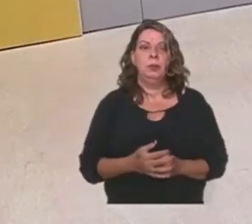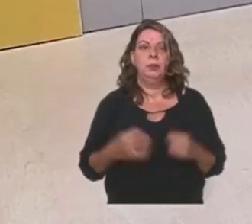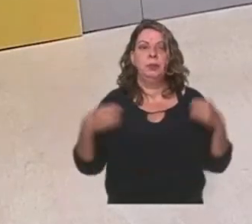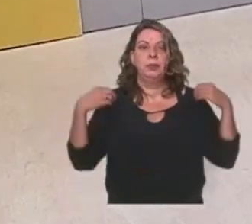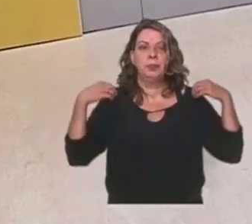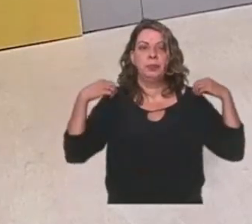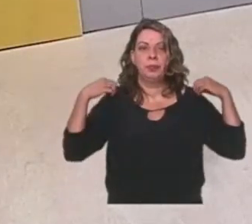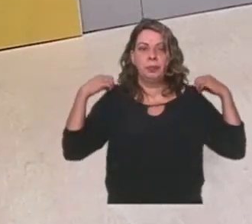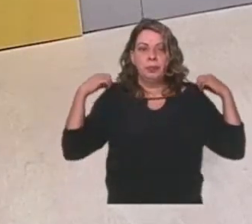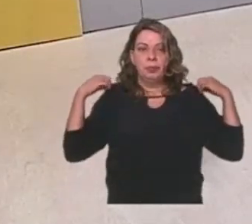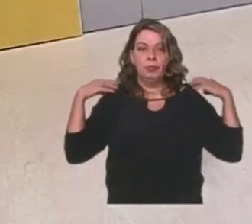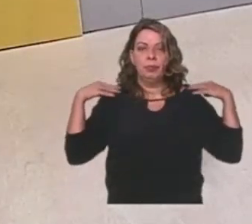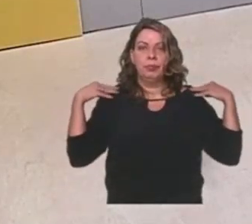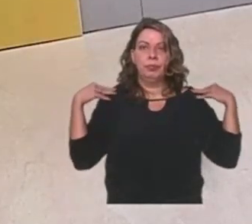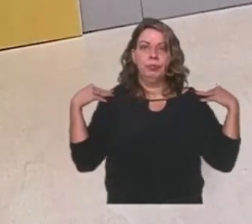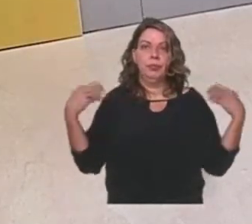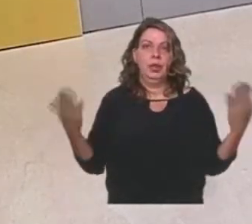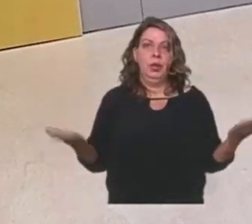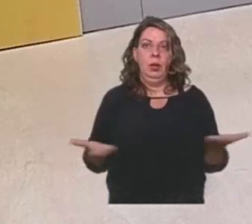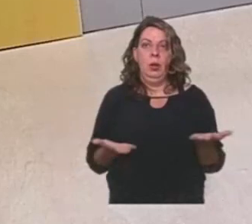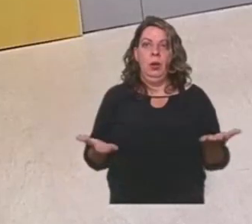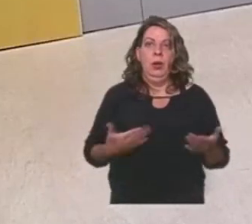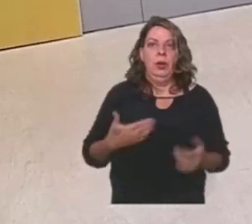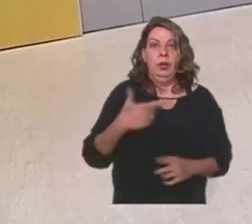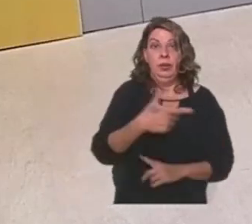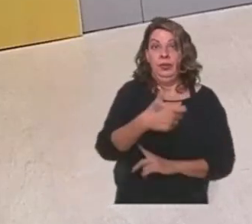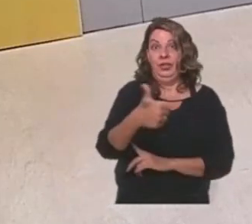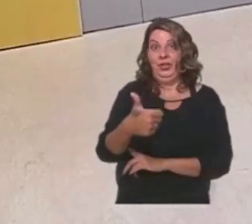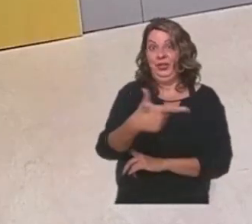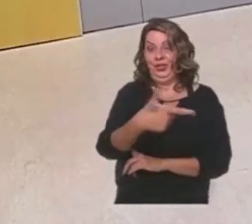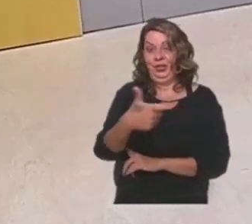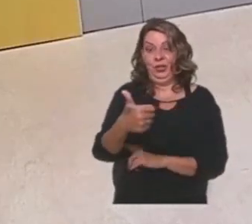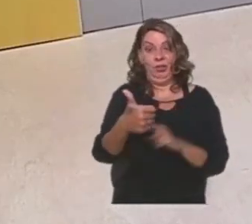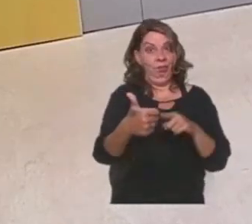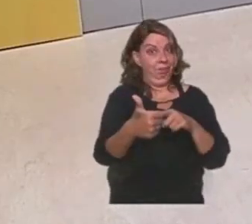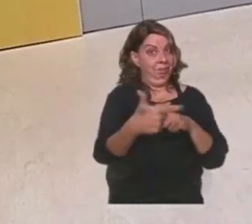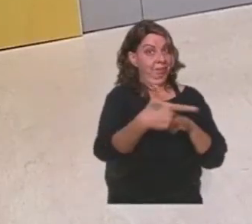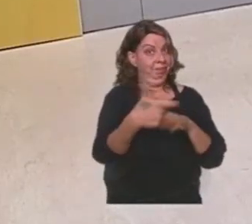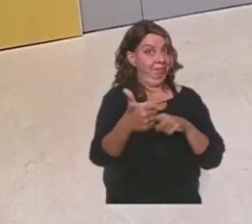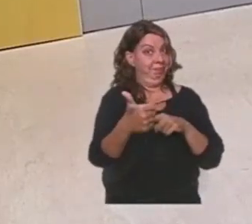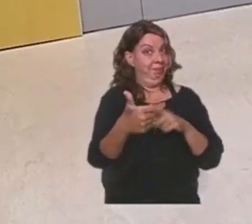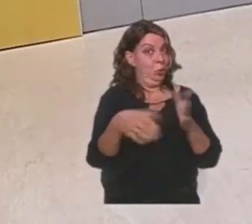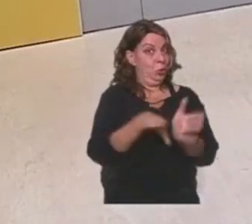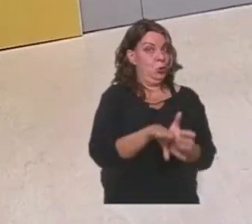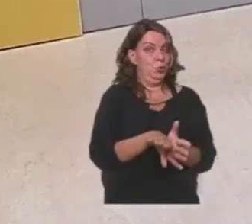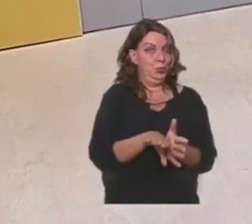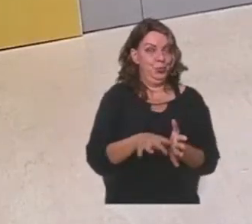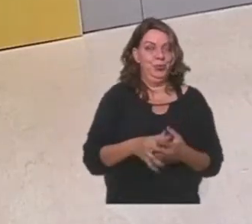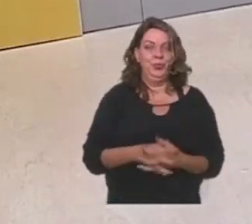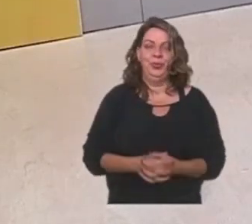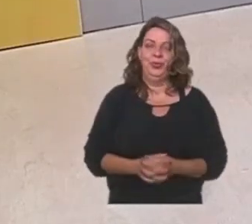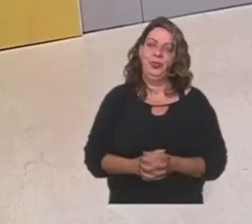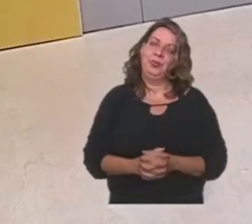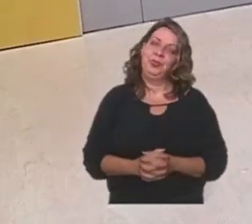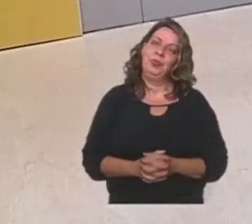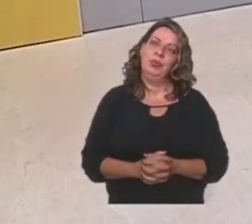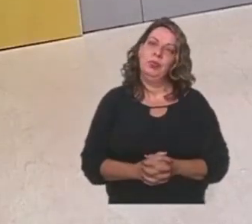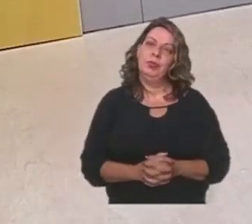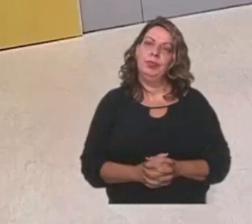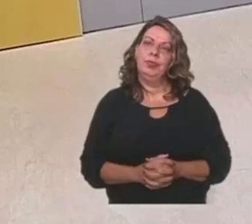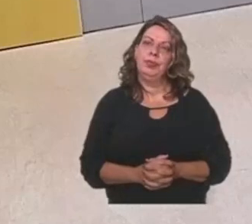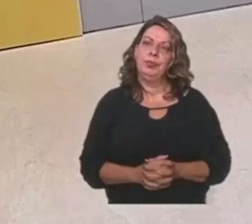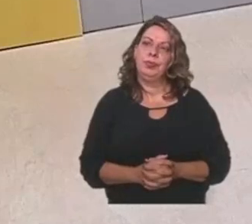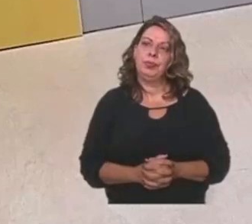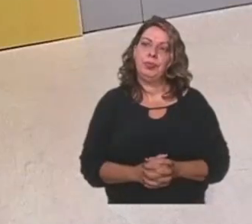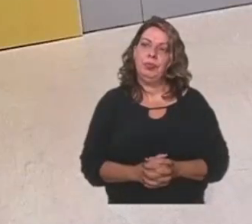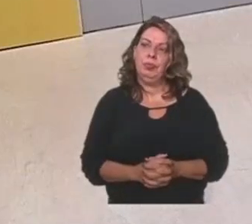número 10, vai marcando aí número 10, porque o 21 chegou, viu, ó, 21 chegou,